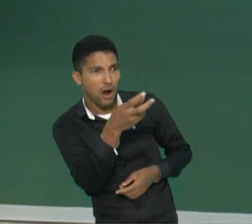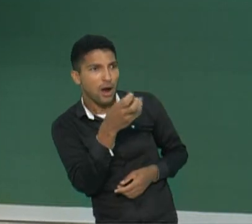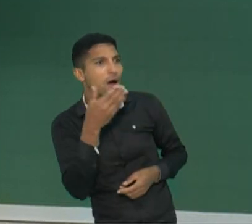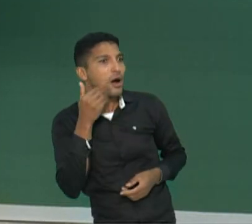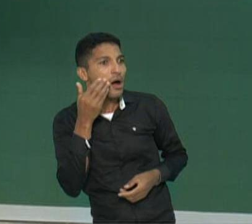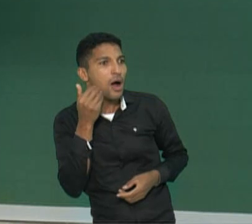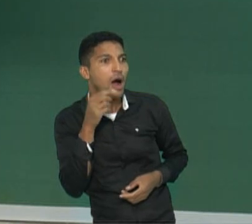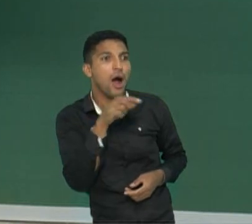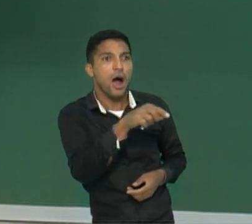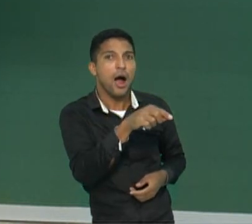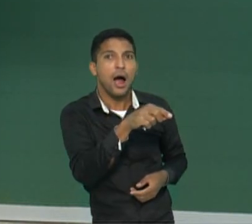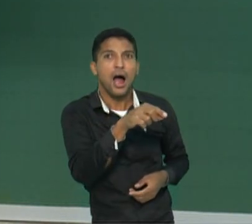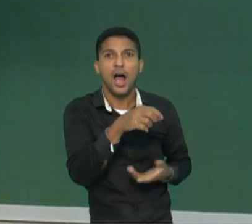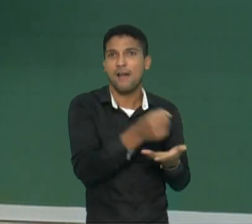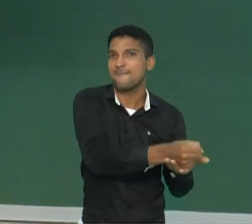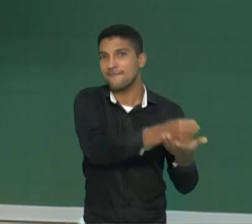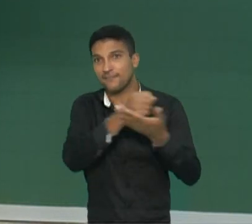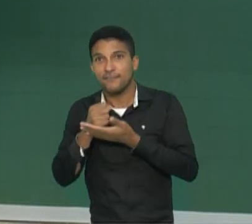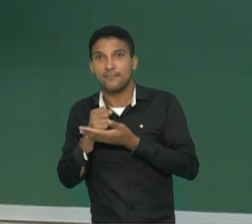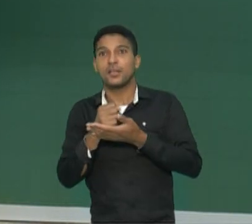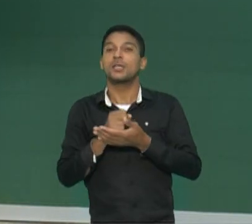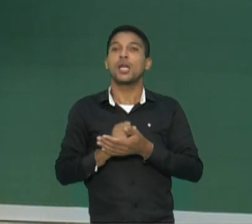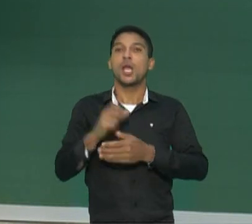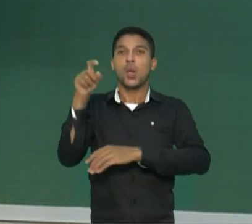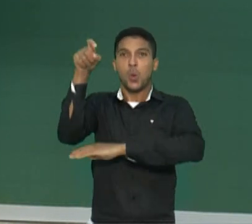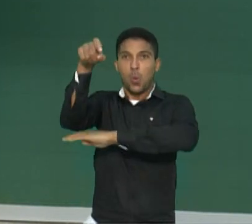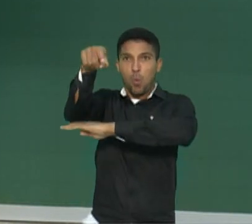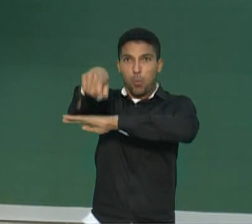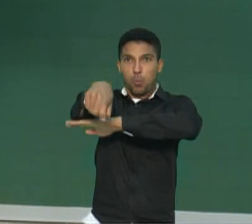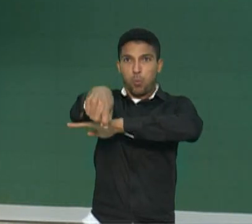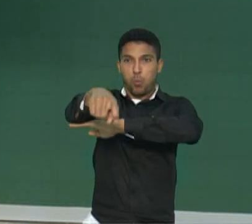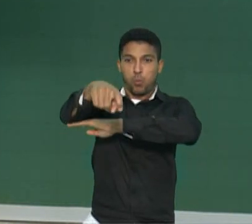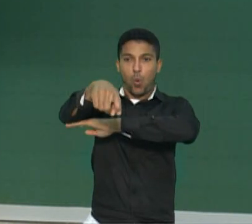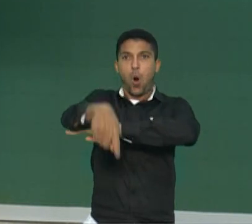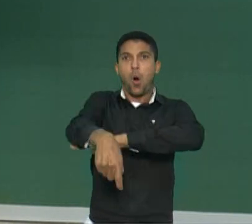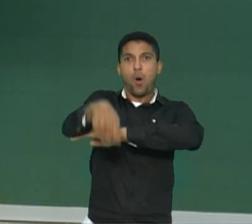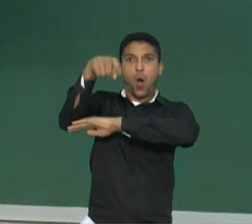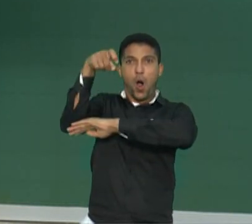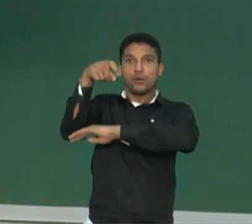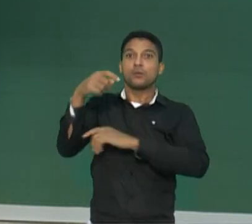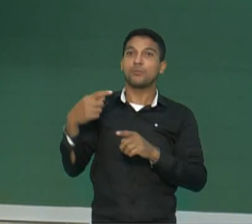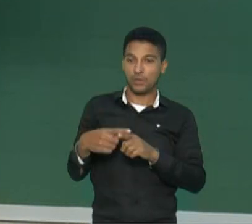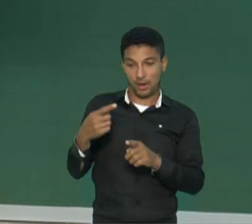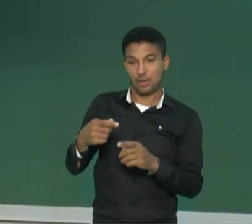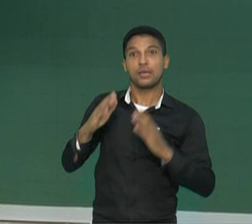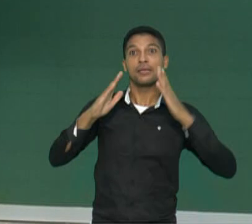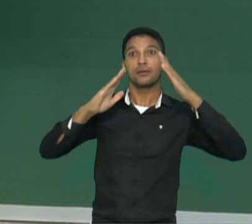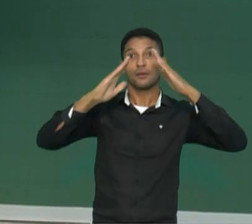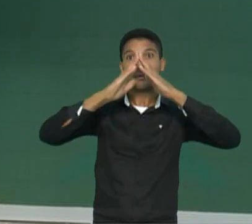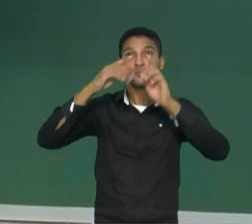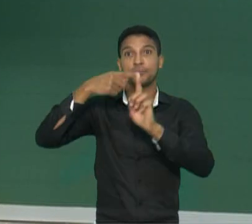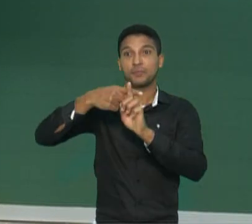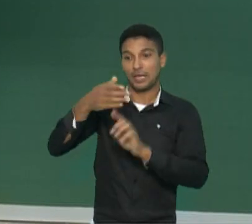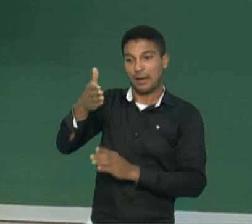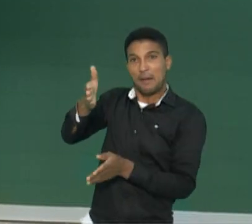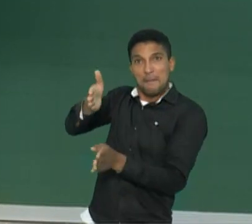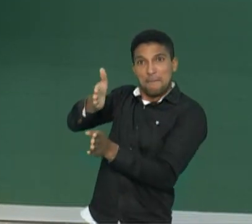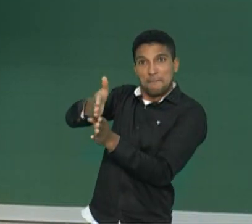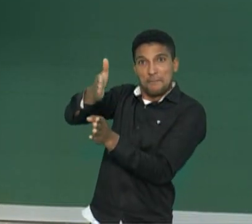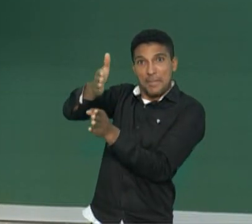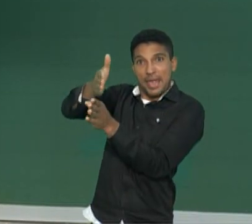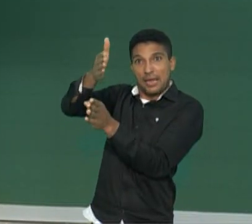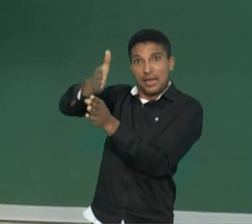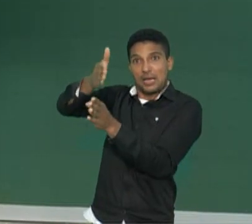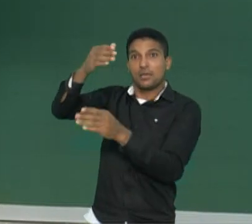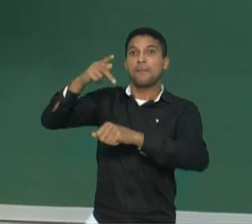os guindastes para içar as pedras, né? Porque as paredes eram feitas de pedra. A gente não tinha vergalhão, a gente